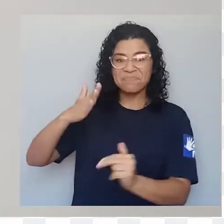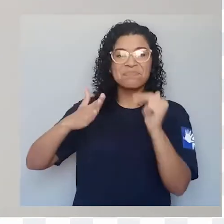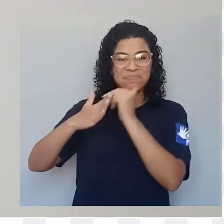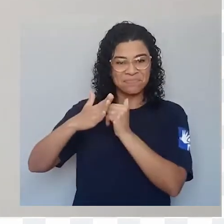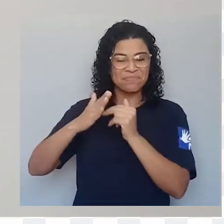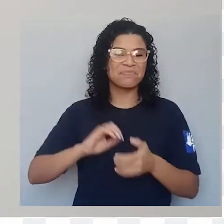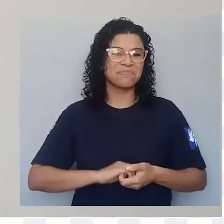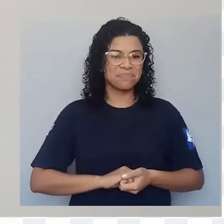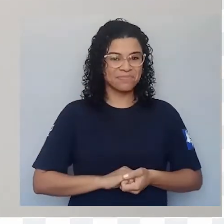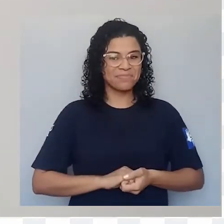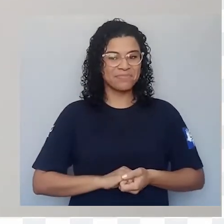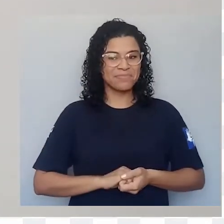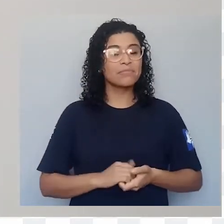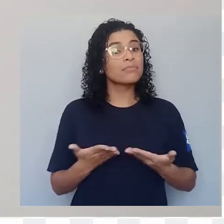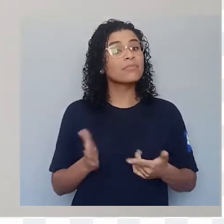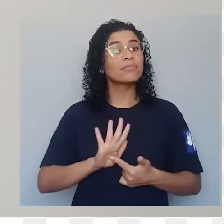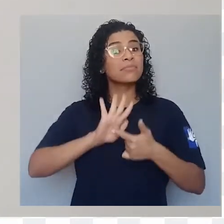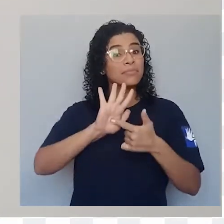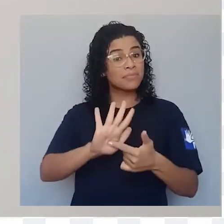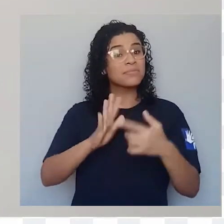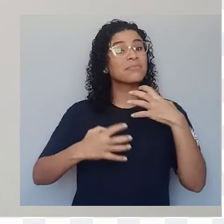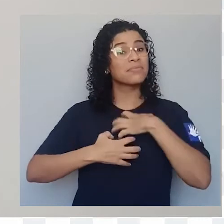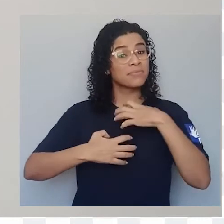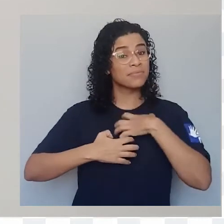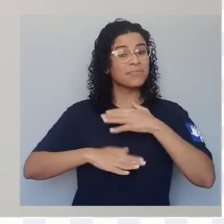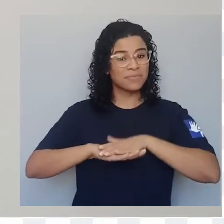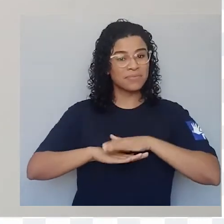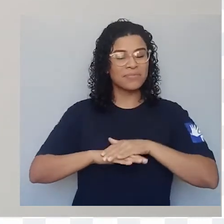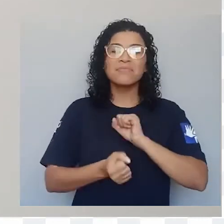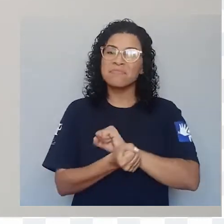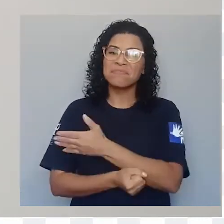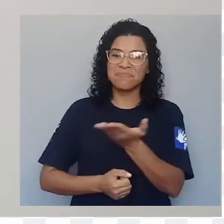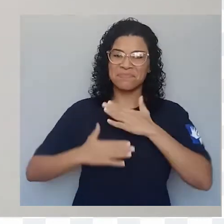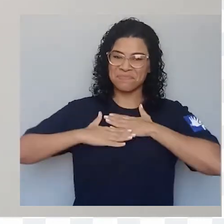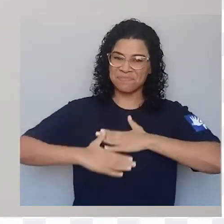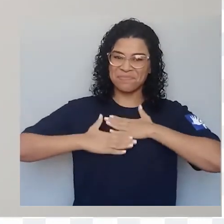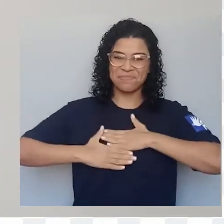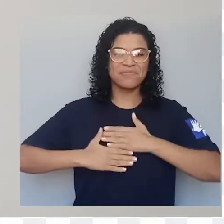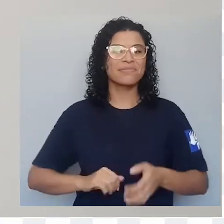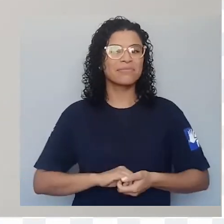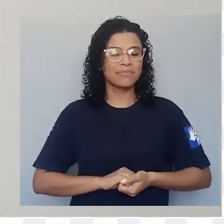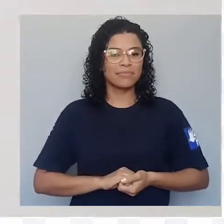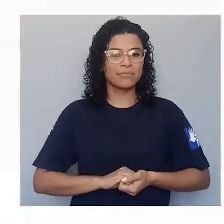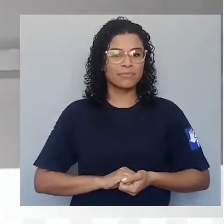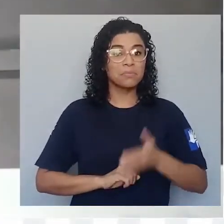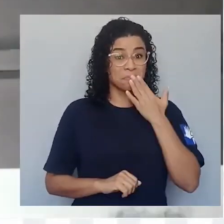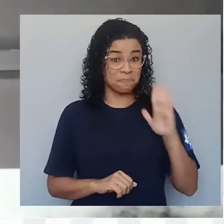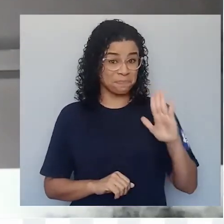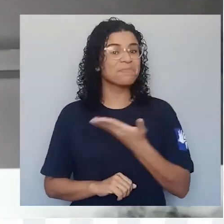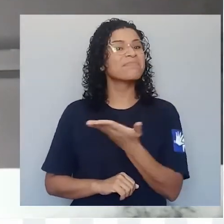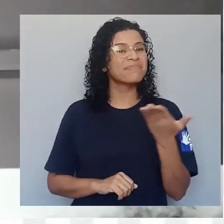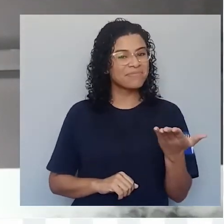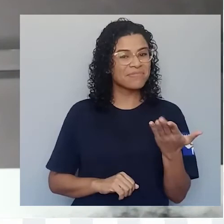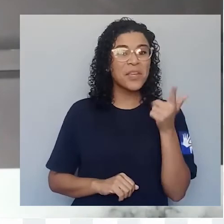desenho de cabeça para baixo e vou mostrar a vocês. Espero que vocês gostem. Como